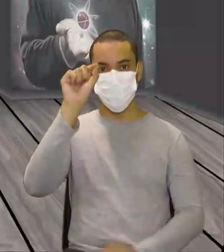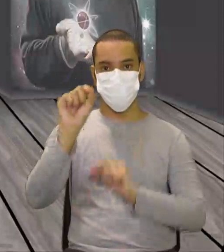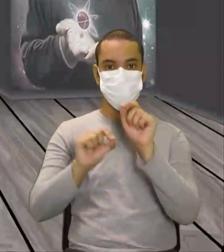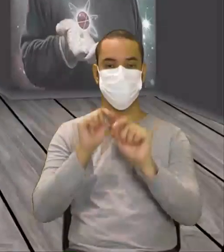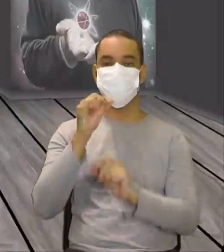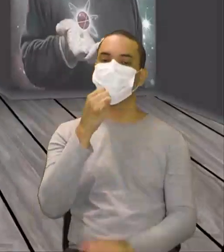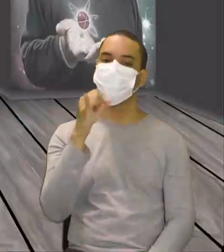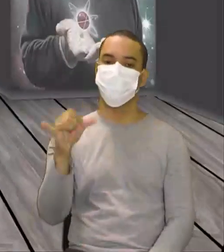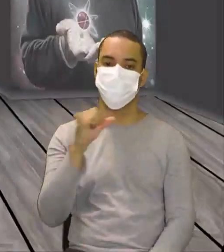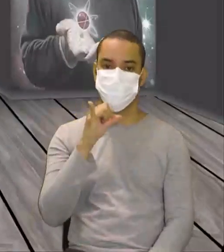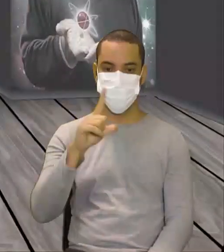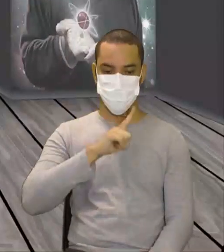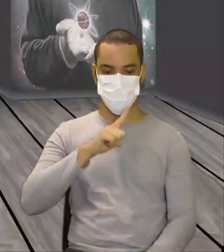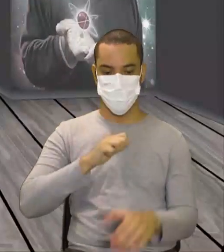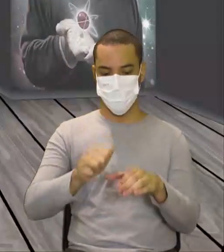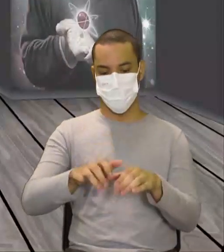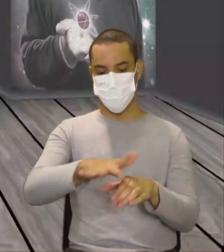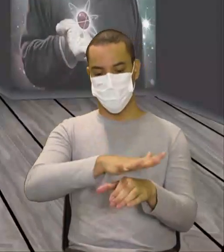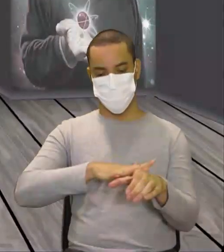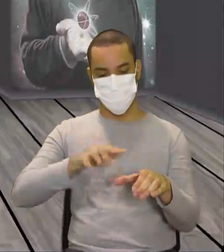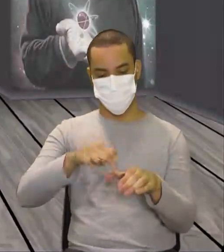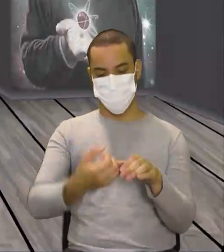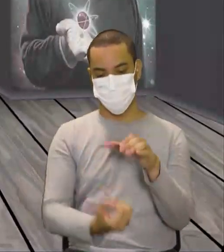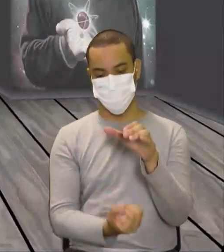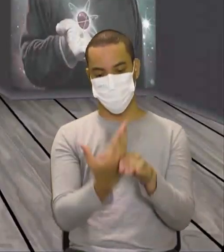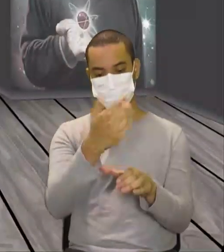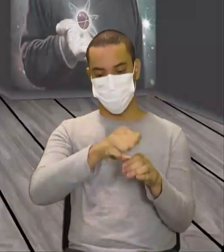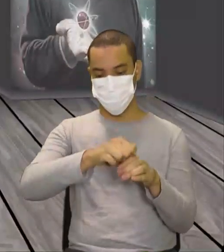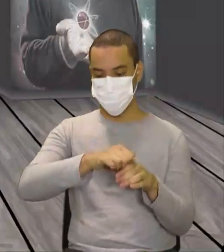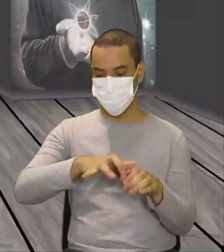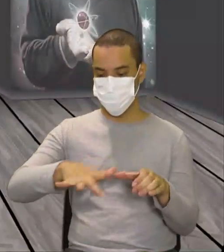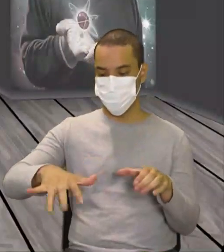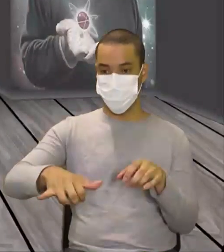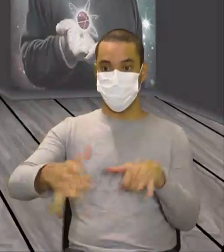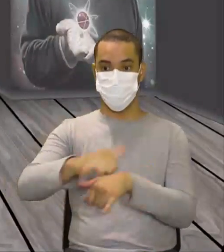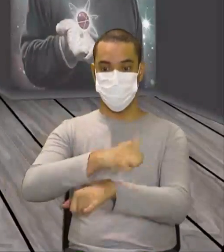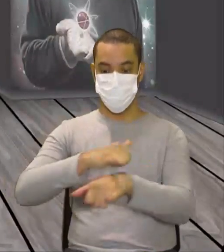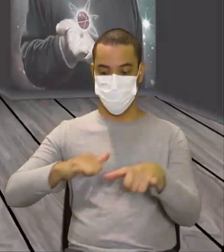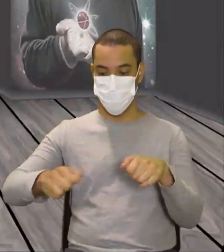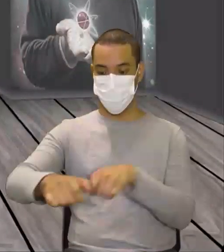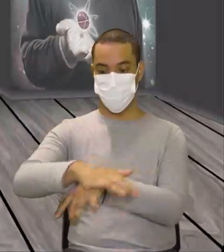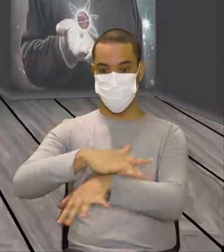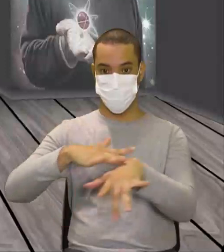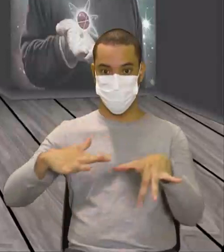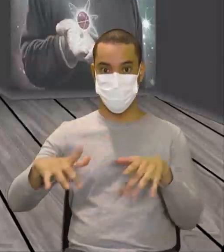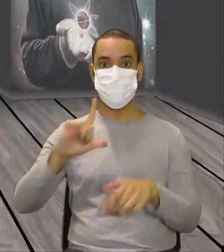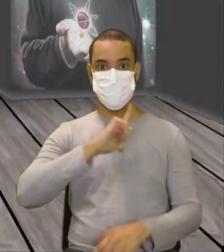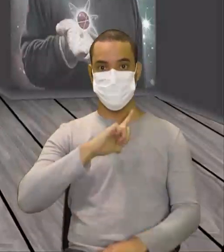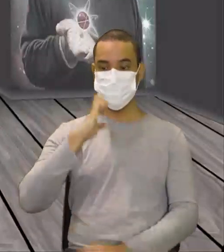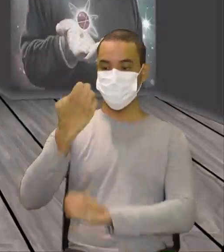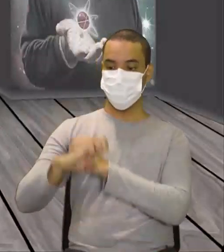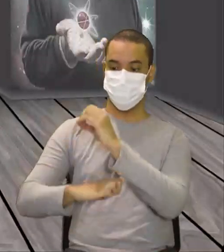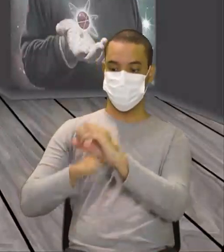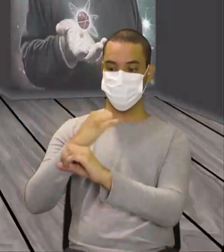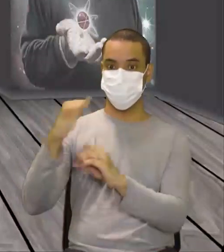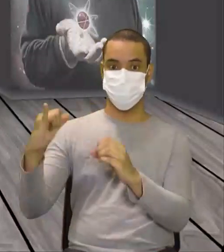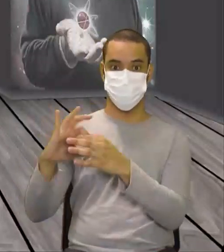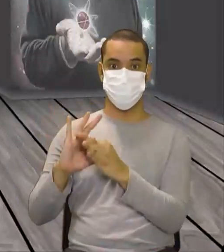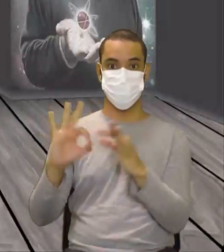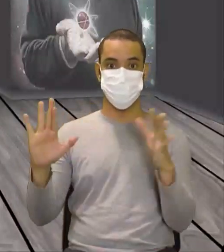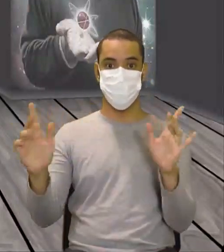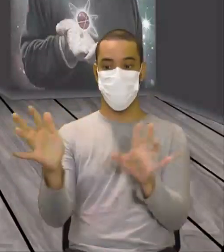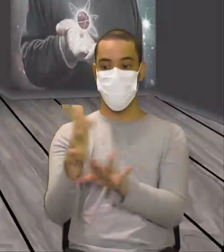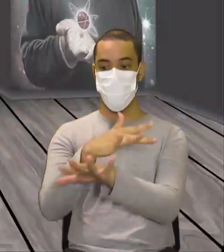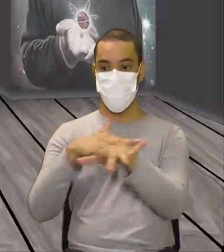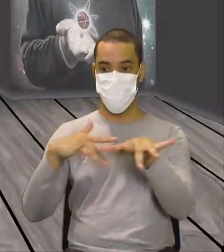elétrica, vai gerar um campo magnético. Onde tiver um campo magnético e um objeto que tem elétrons livres passando por ele,